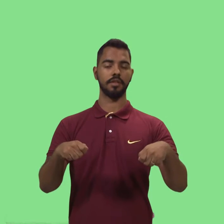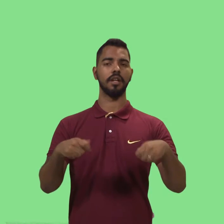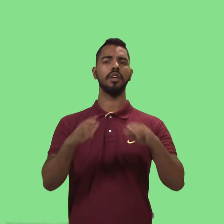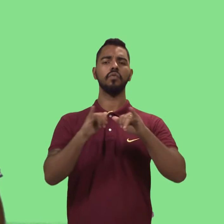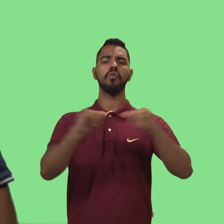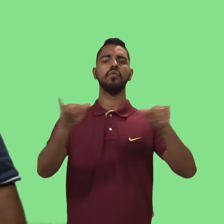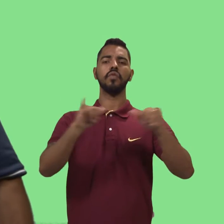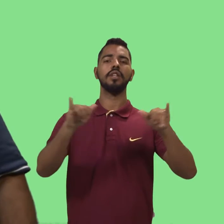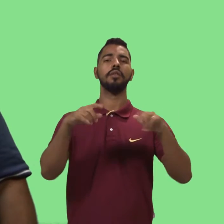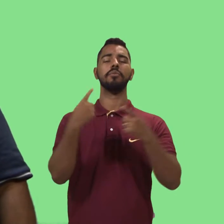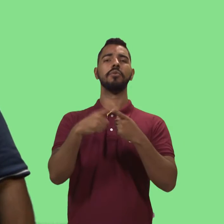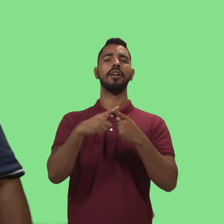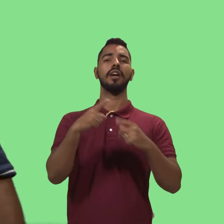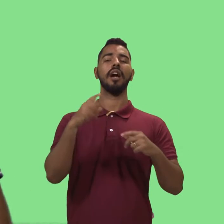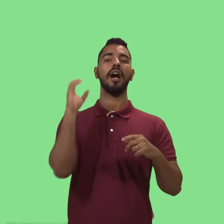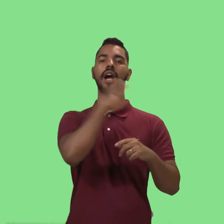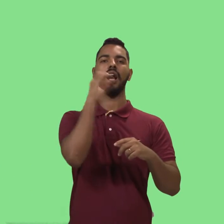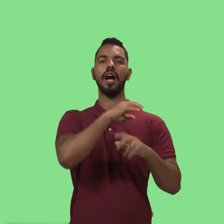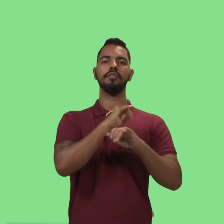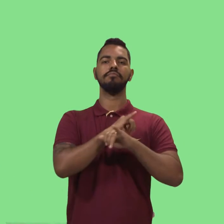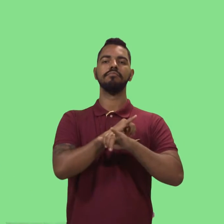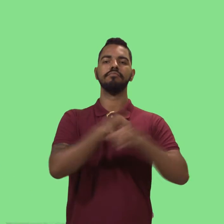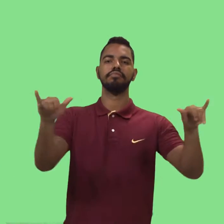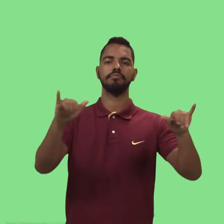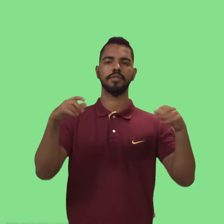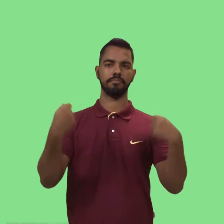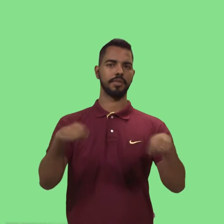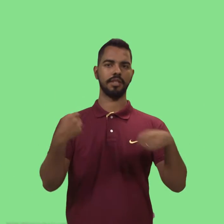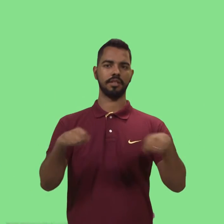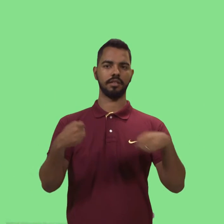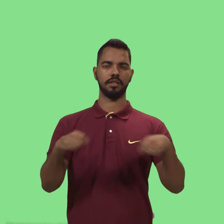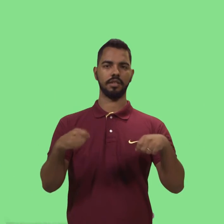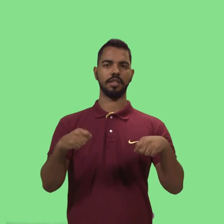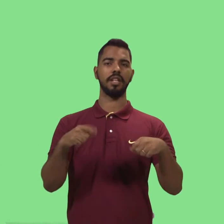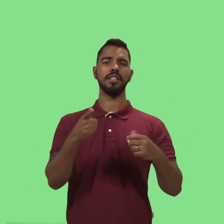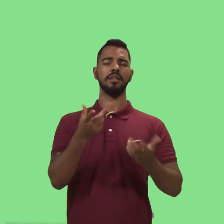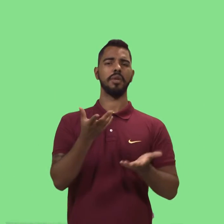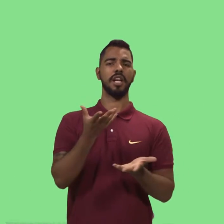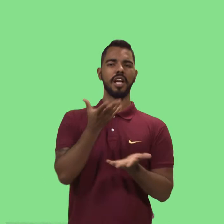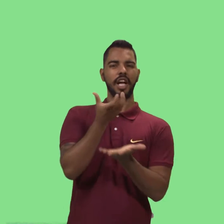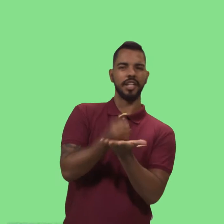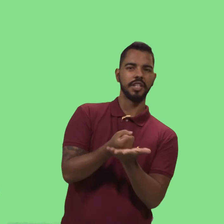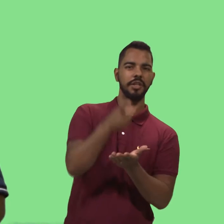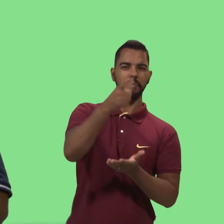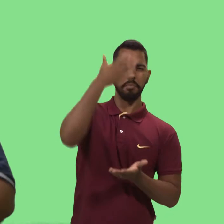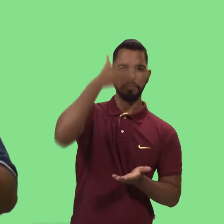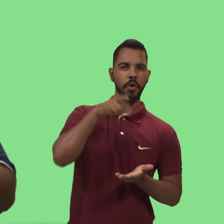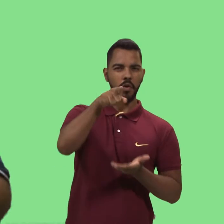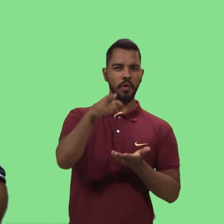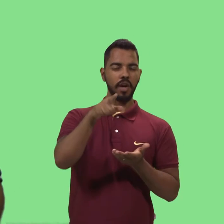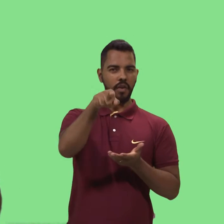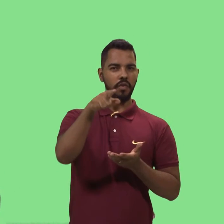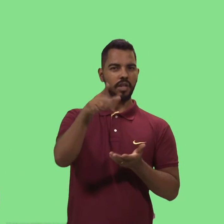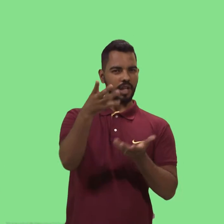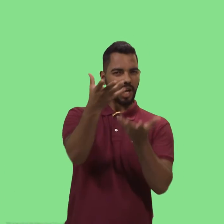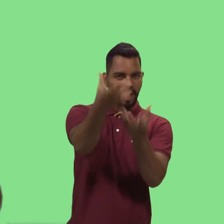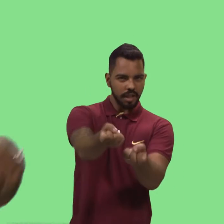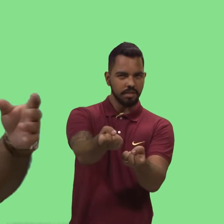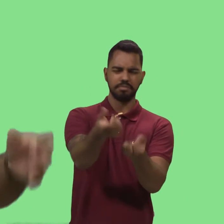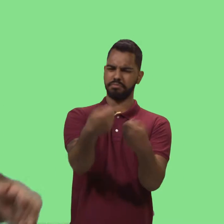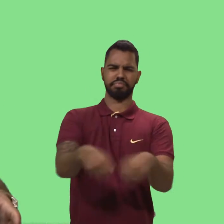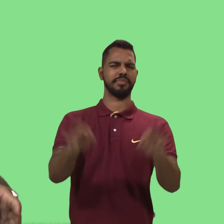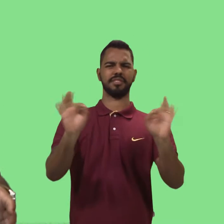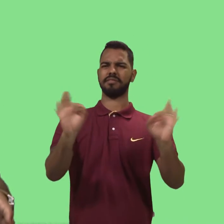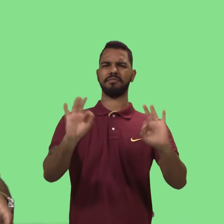comunicar algo e não há necessidade de registros formais de recebimento. Normalmente é exposto em lugar de